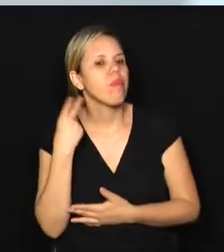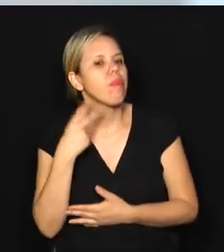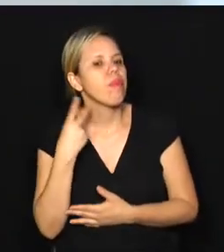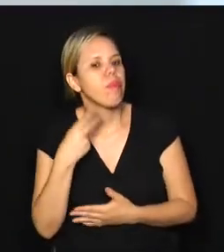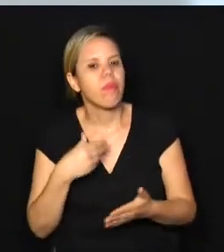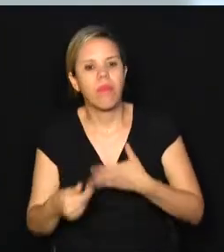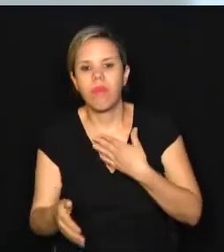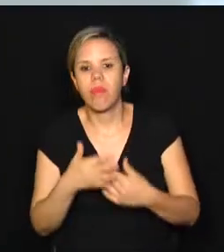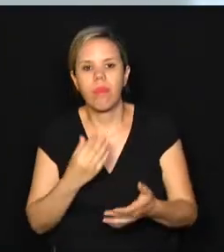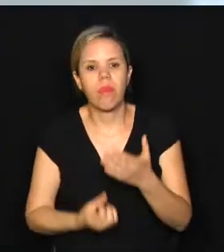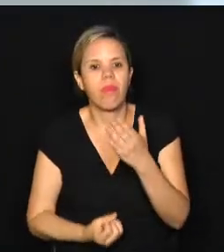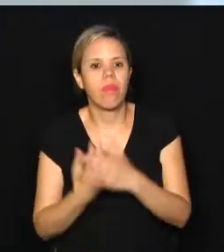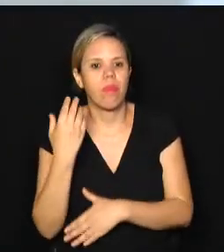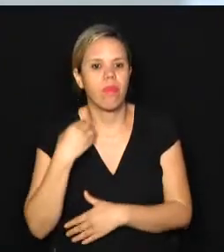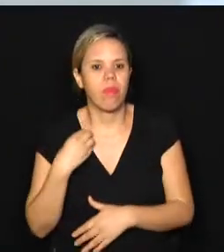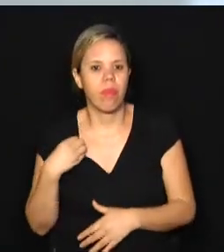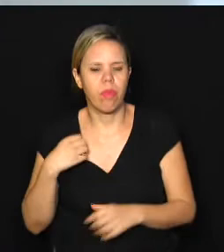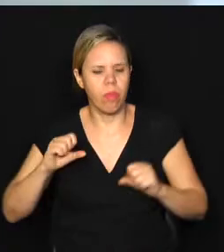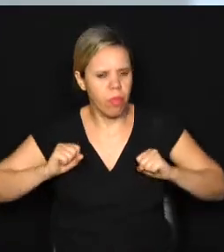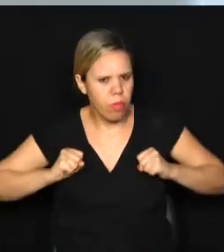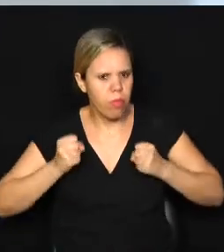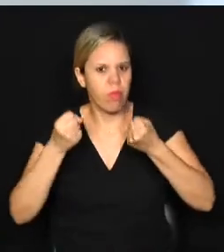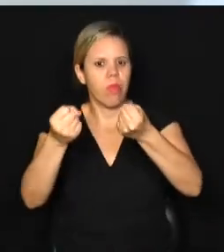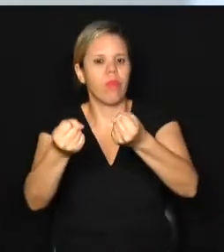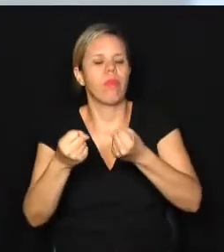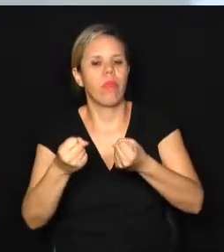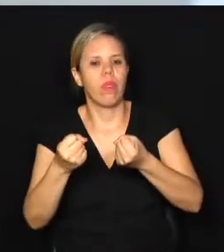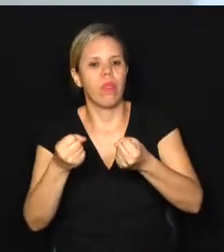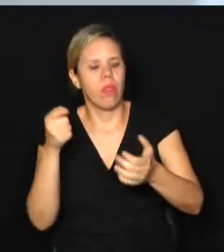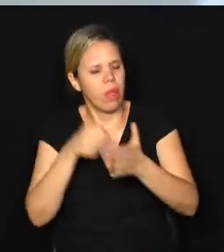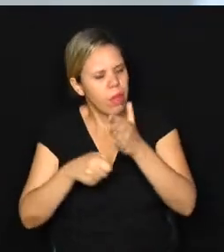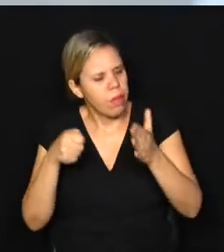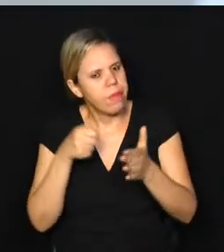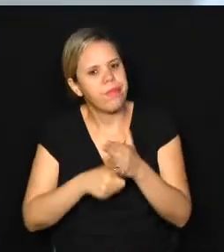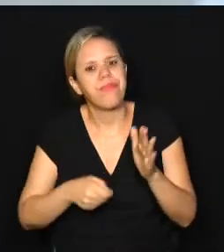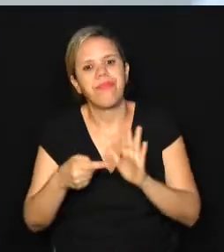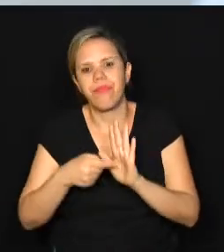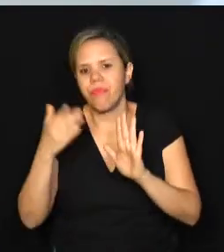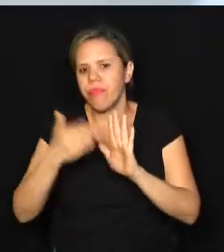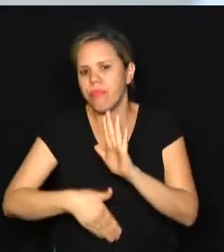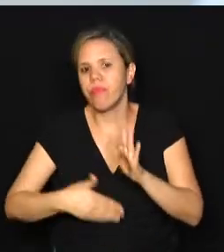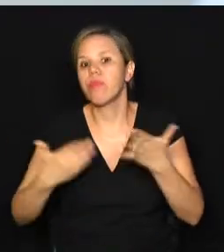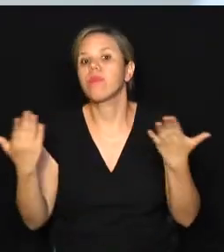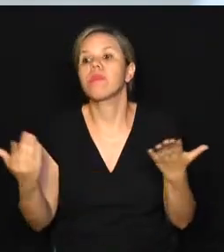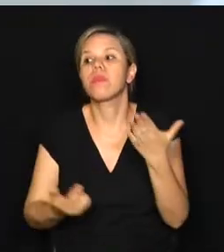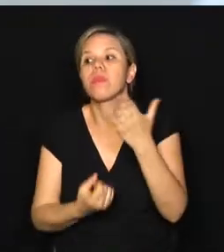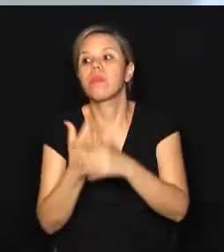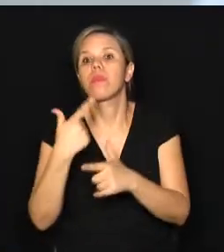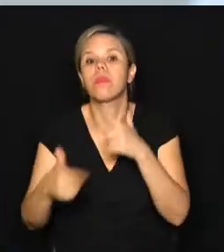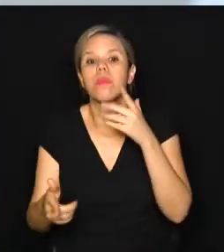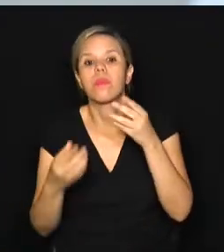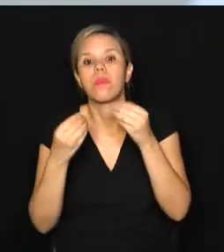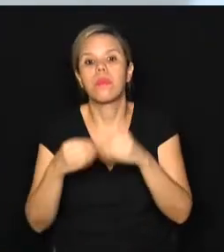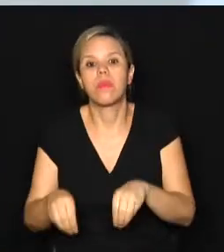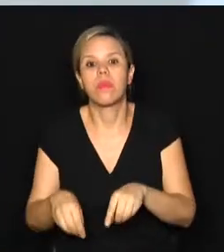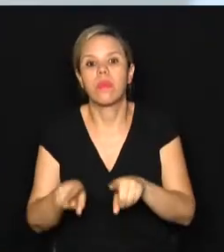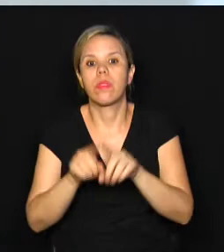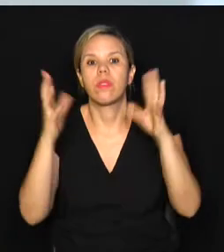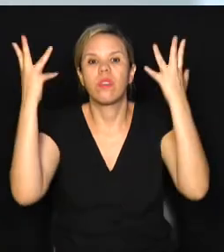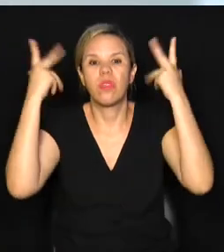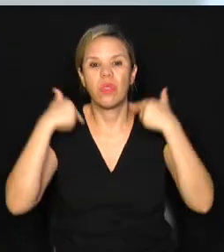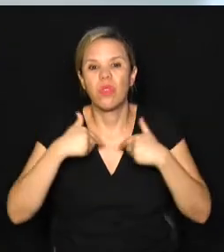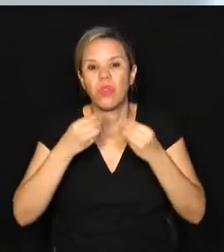do que acontecer, eu acho que o esforço de correr atrás, de mostrar realmente qual é o impacto disso, quais são os bichos que serão